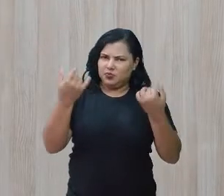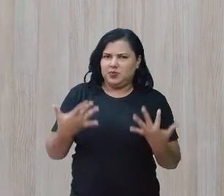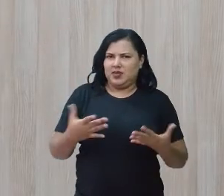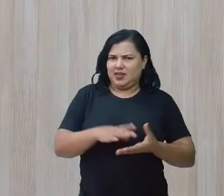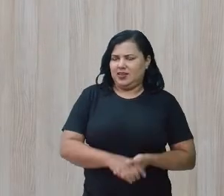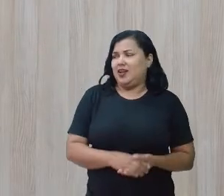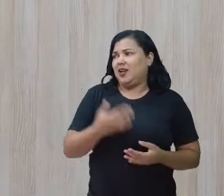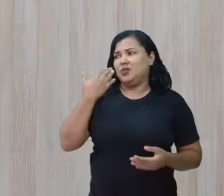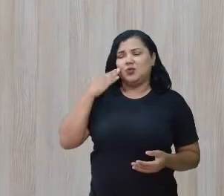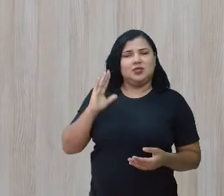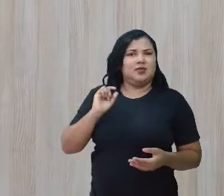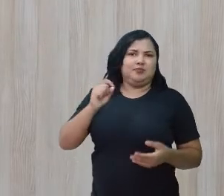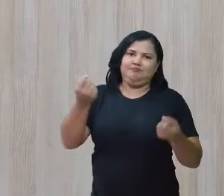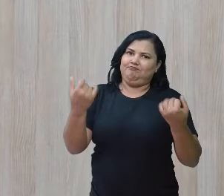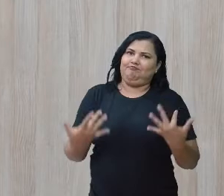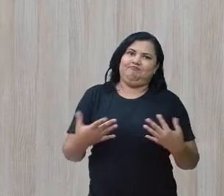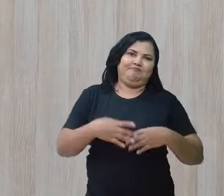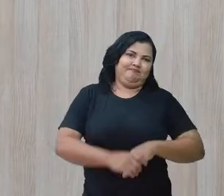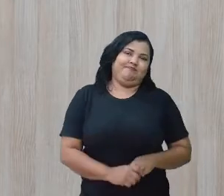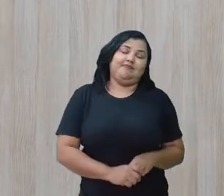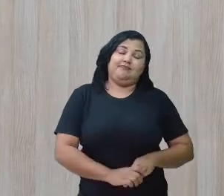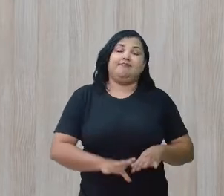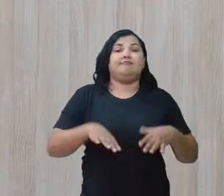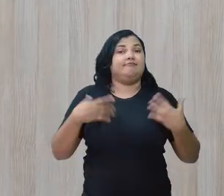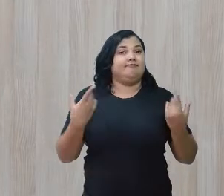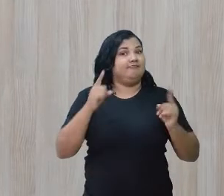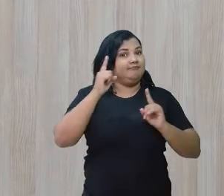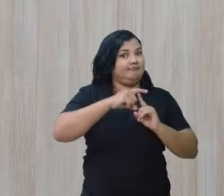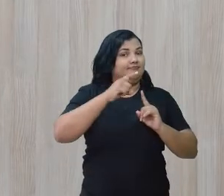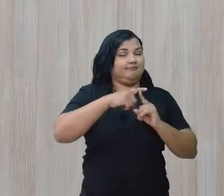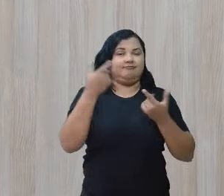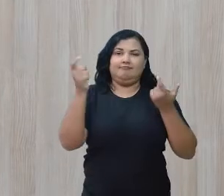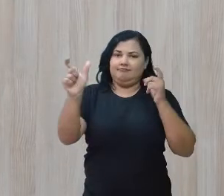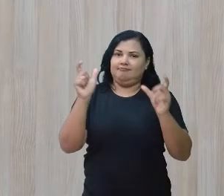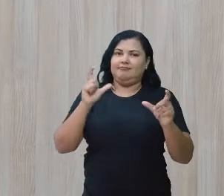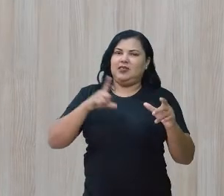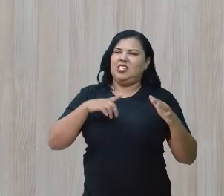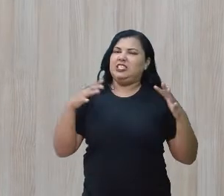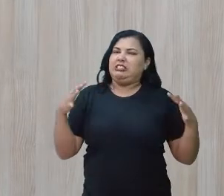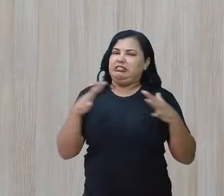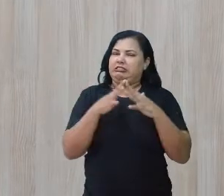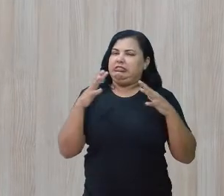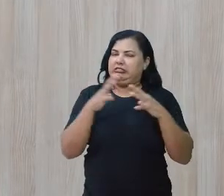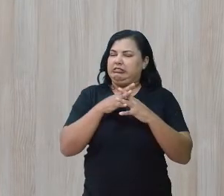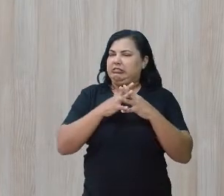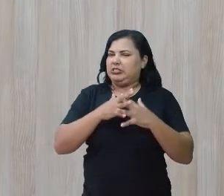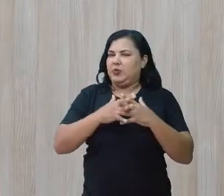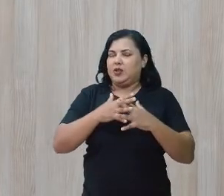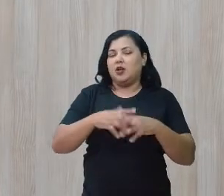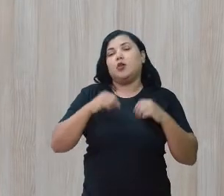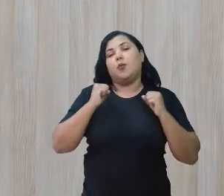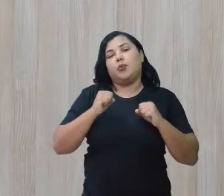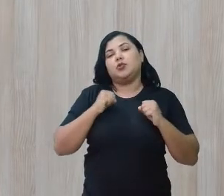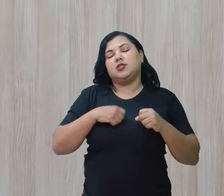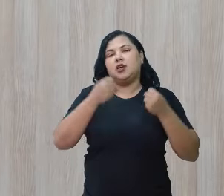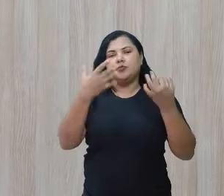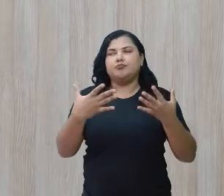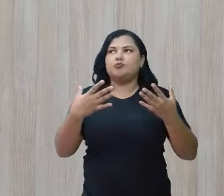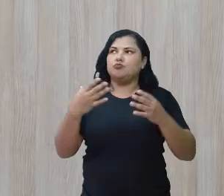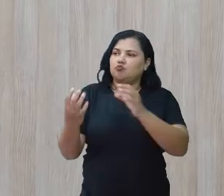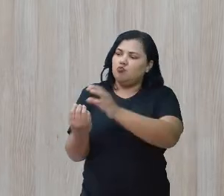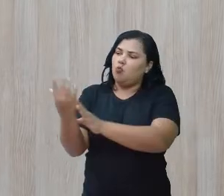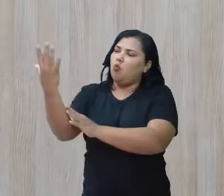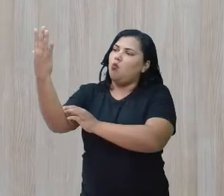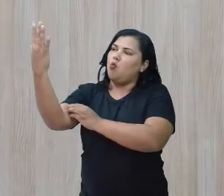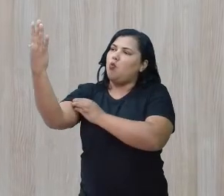sabe do que eu estou falando. Então, esse tipo de palavra gera um atrito. Eu poderia estar falando de um abajur,